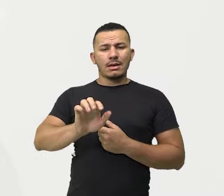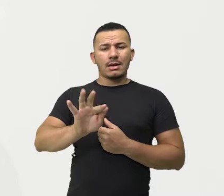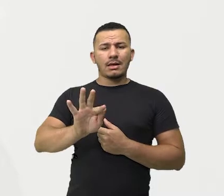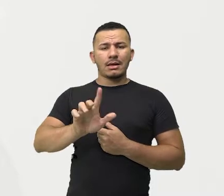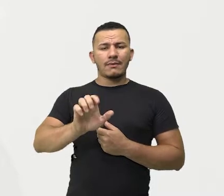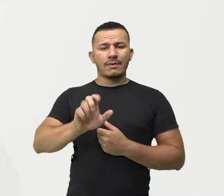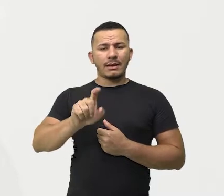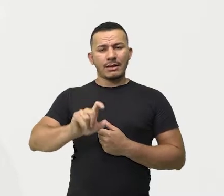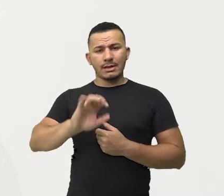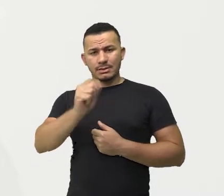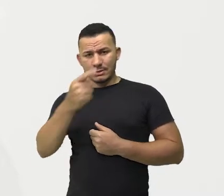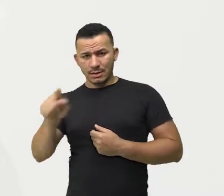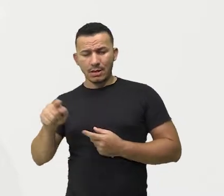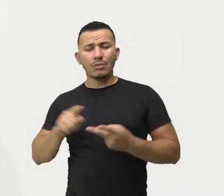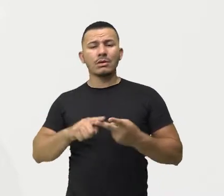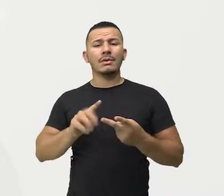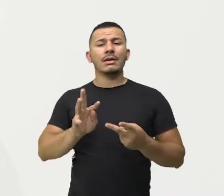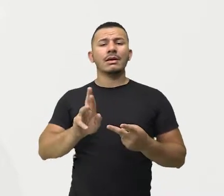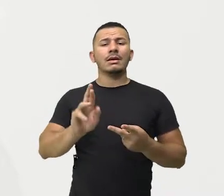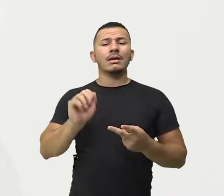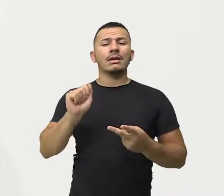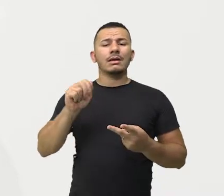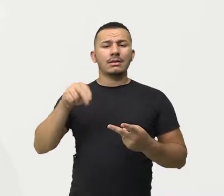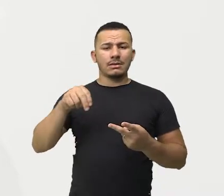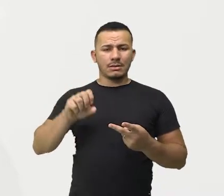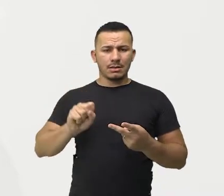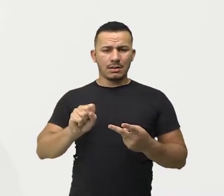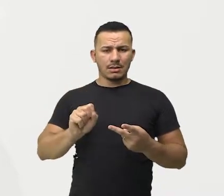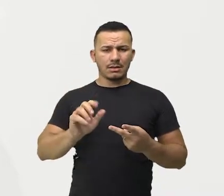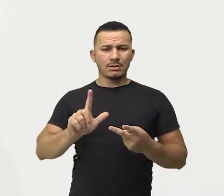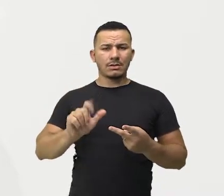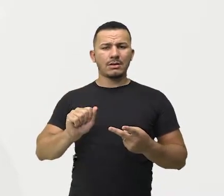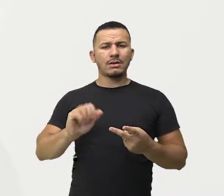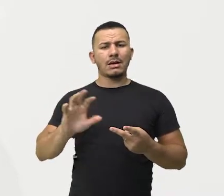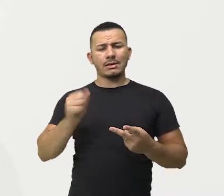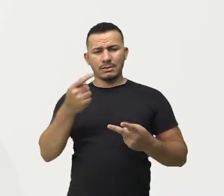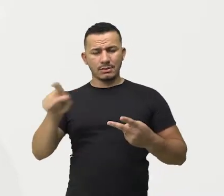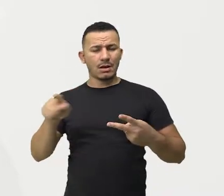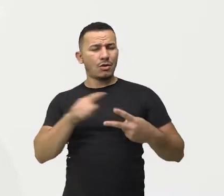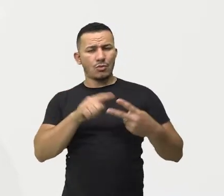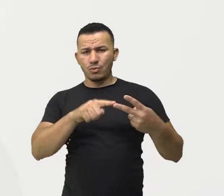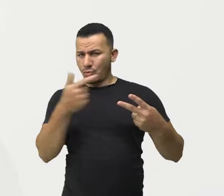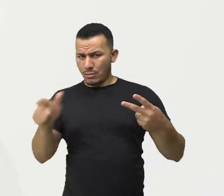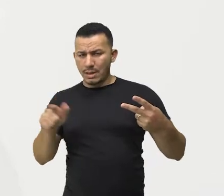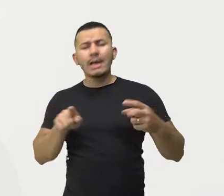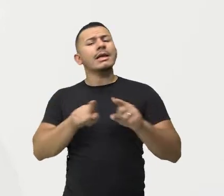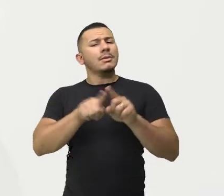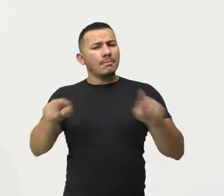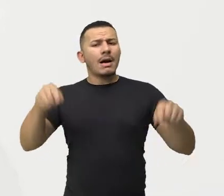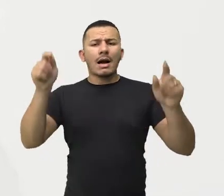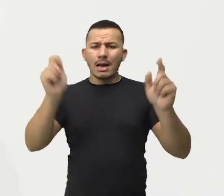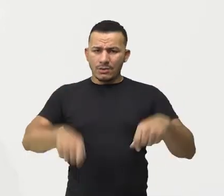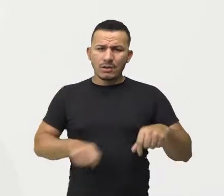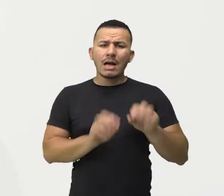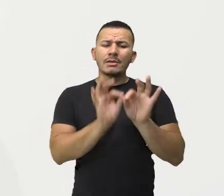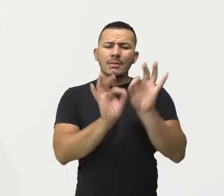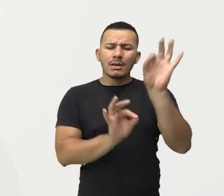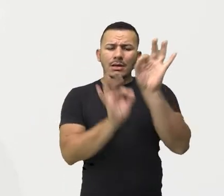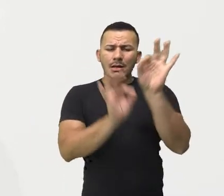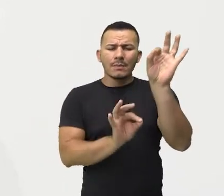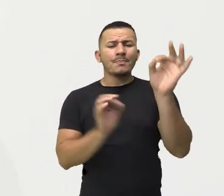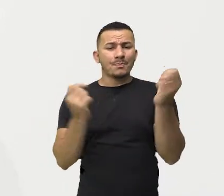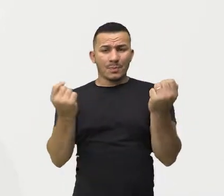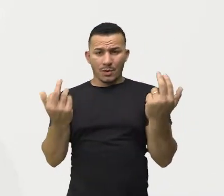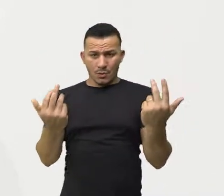nem simetria de translação, mas eu consigo fazer isso. Neste caso, dizemos que as duas figuras são simétricas e que